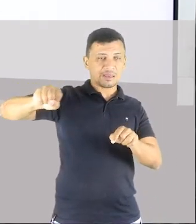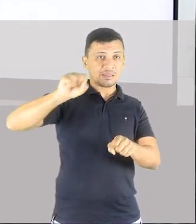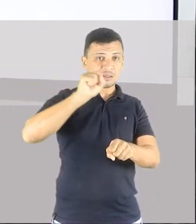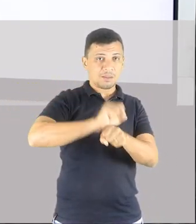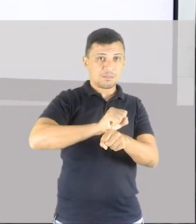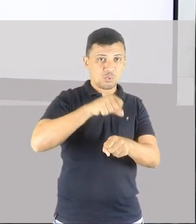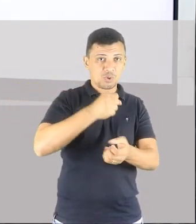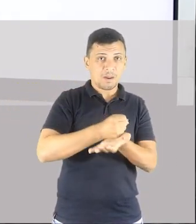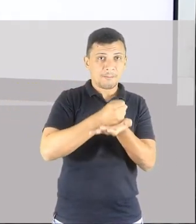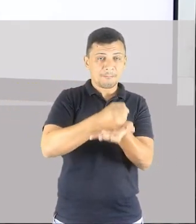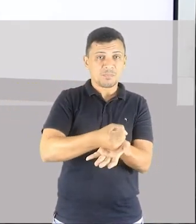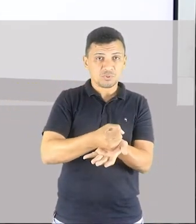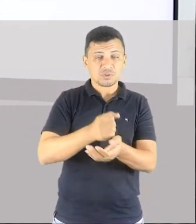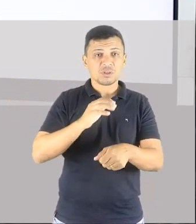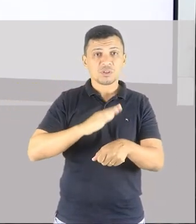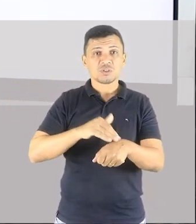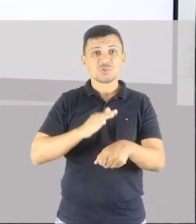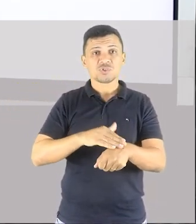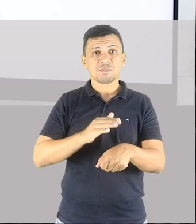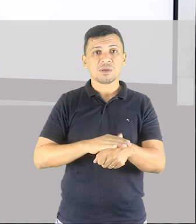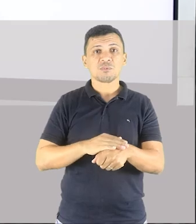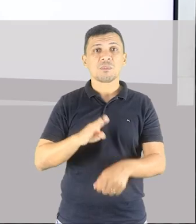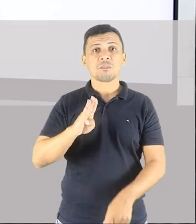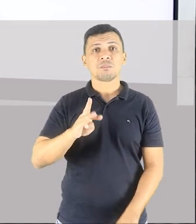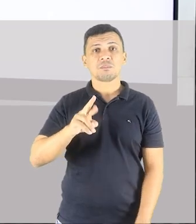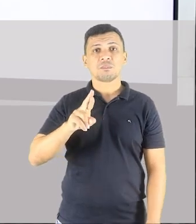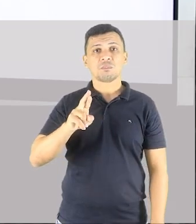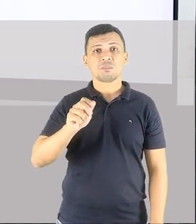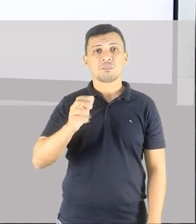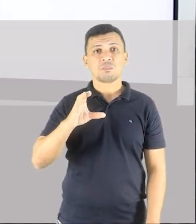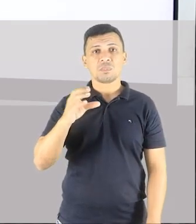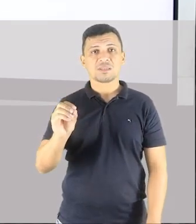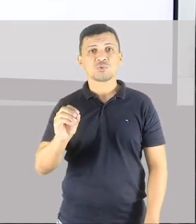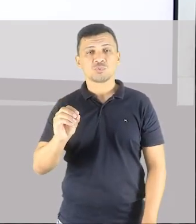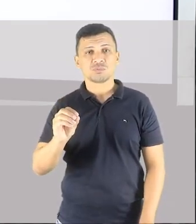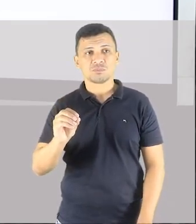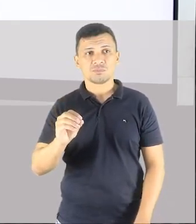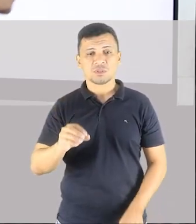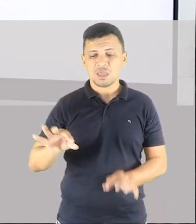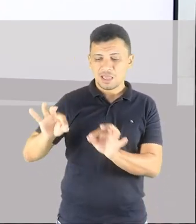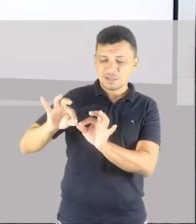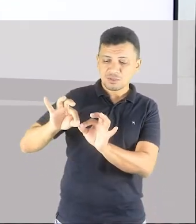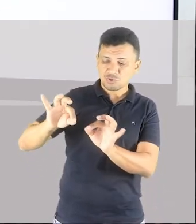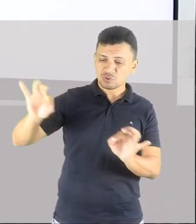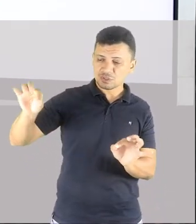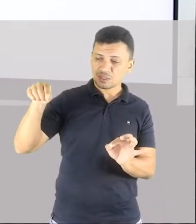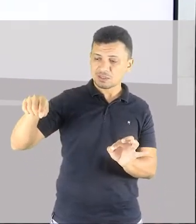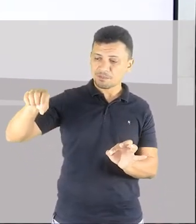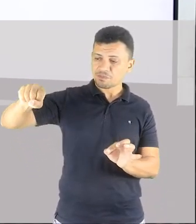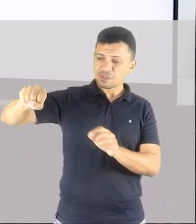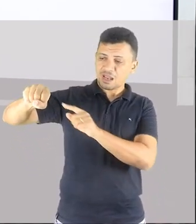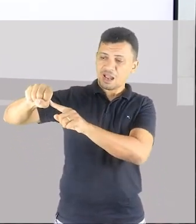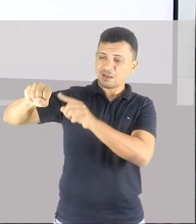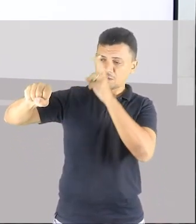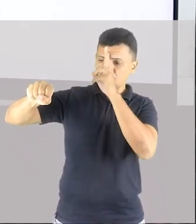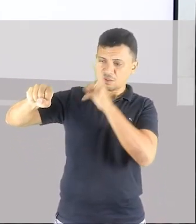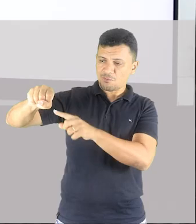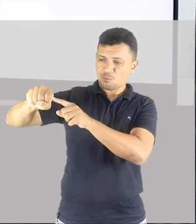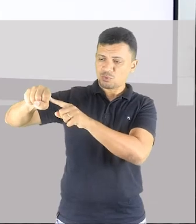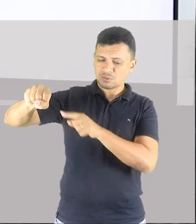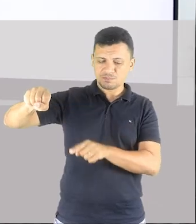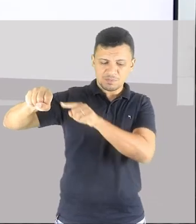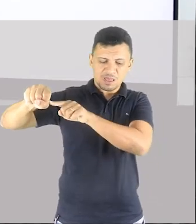nós chamamos de torque, nós chamamos de braço da força, tá? Então, braço é essa distância, ó, da linha da atuação da